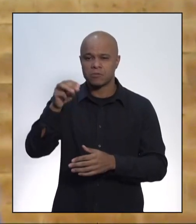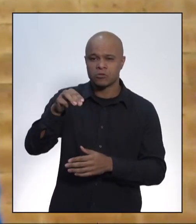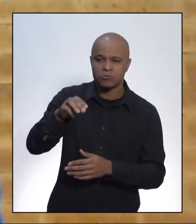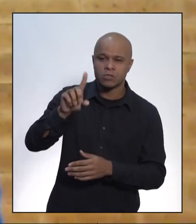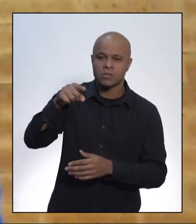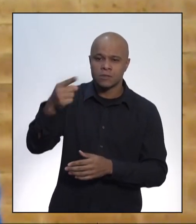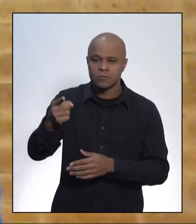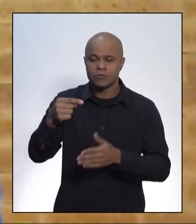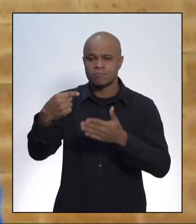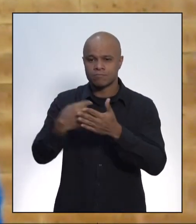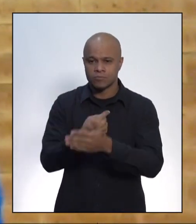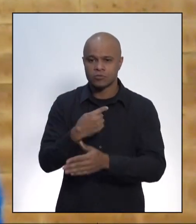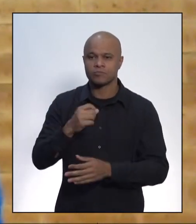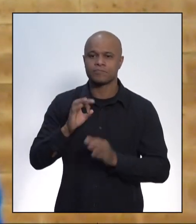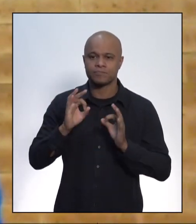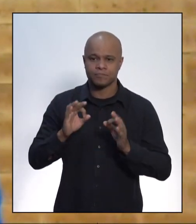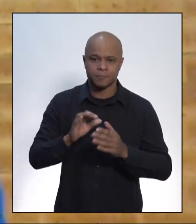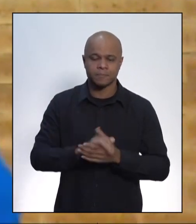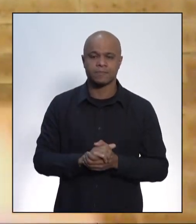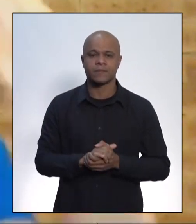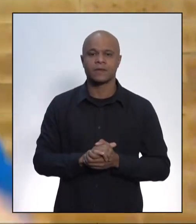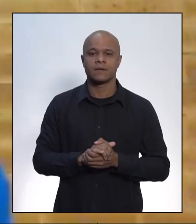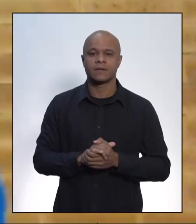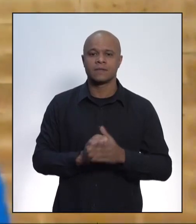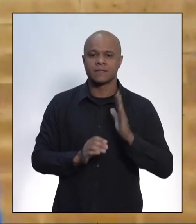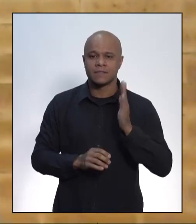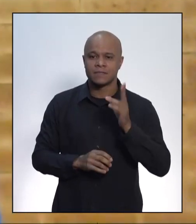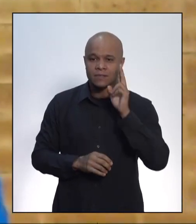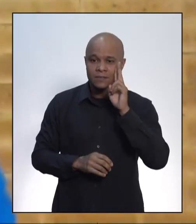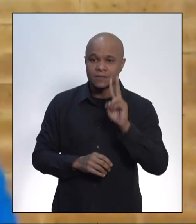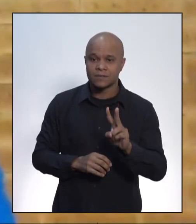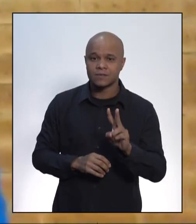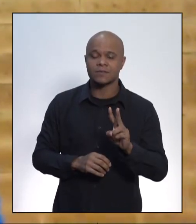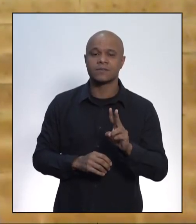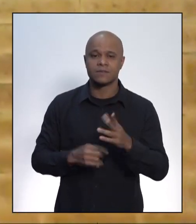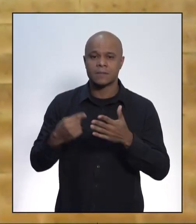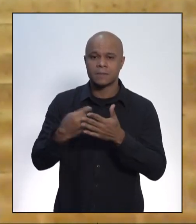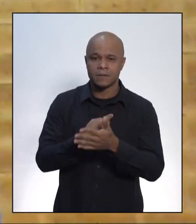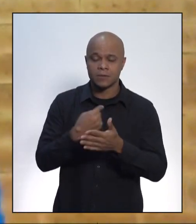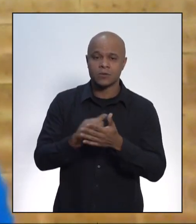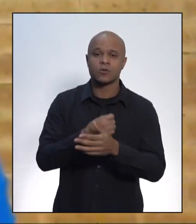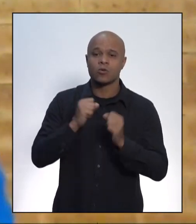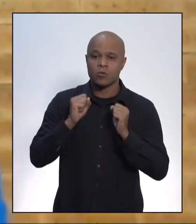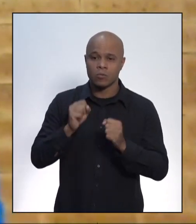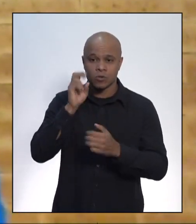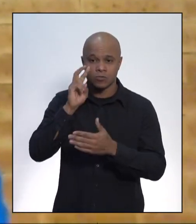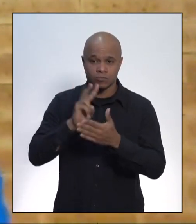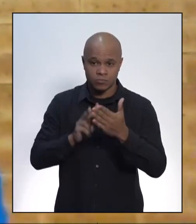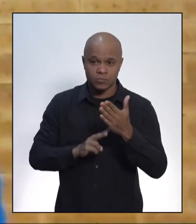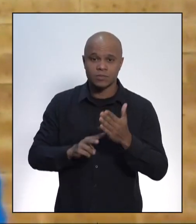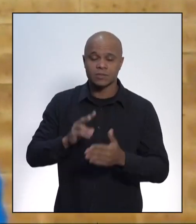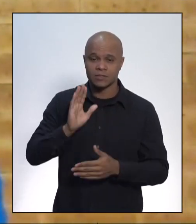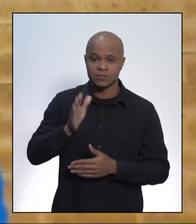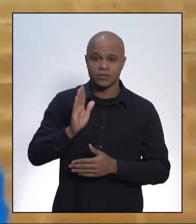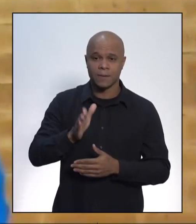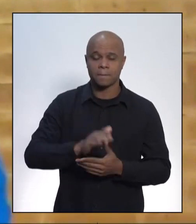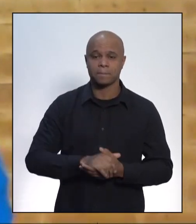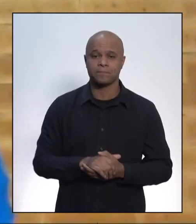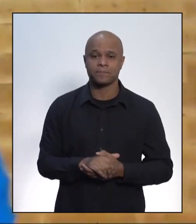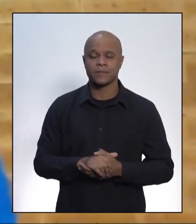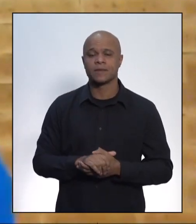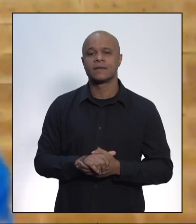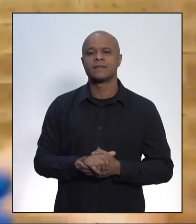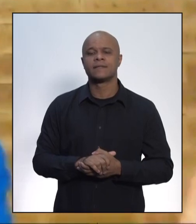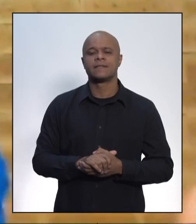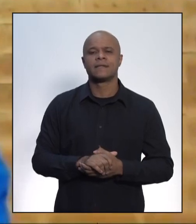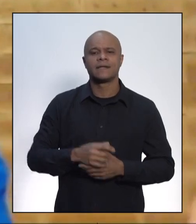tá? Eu já vi que chegaram algumas aqui. Por favor, pessoal, mande algumas perguntas aí que já já vou começar a ler e eu quero poder interagir um pouco com vocês. Mas